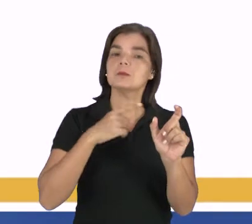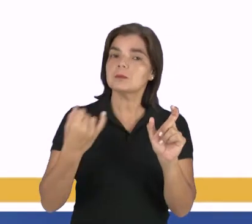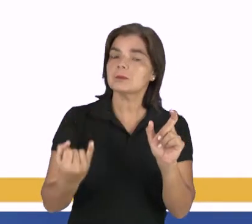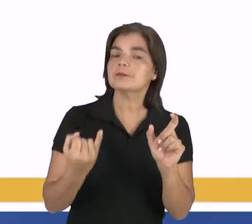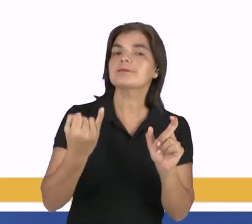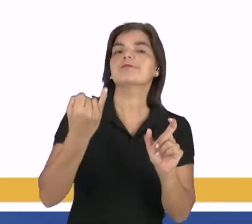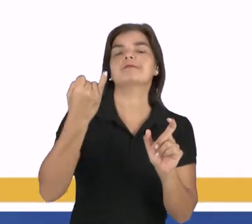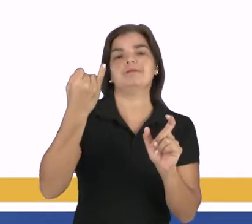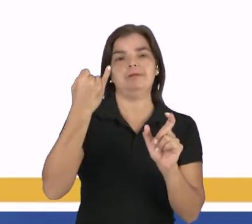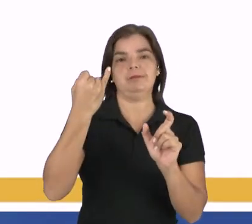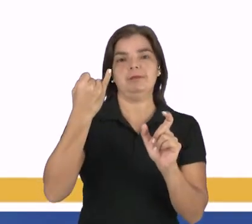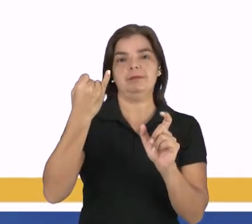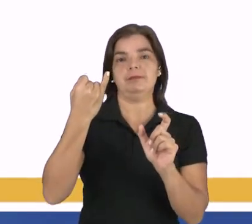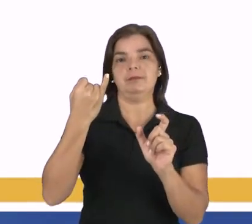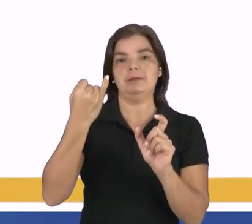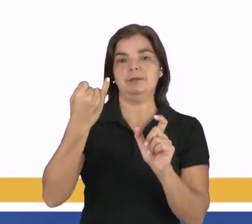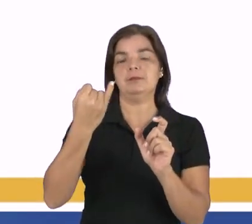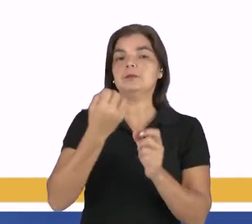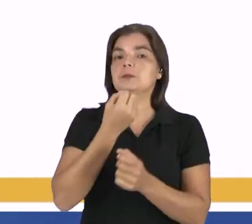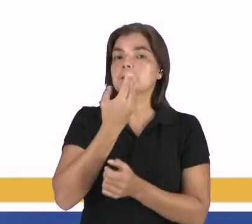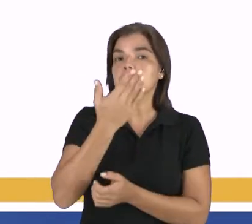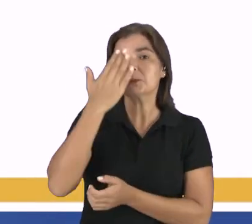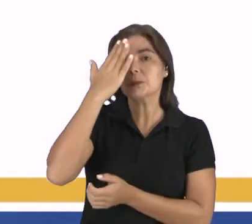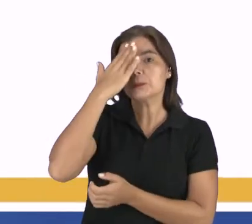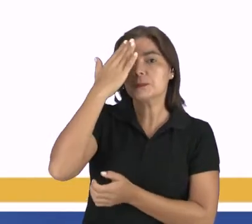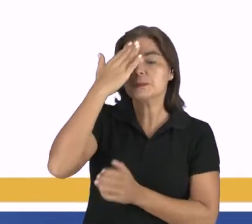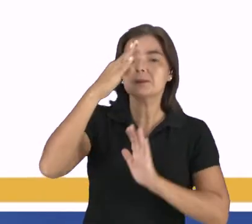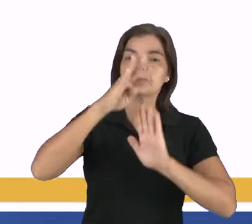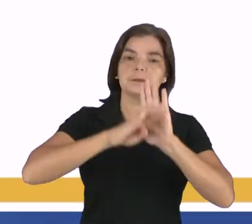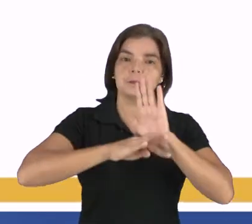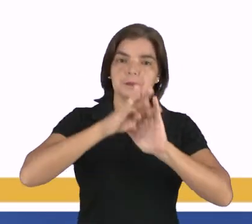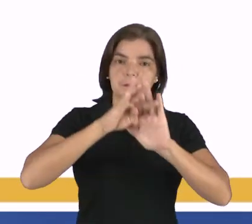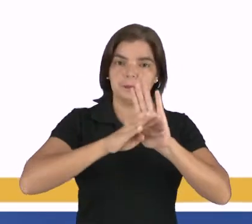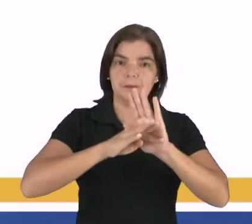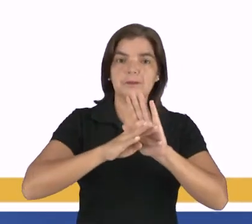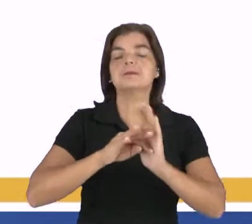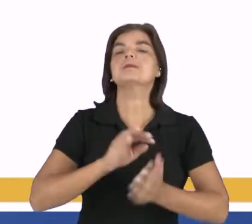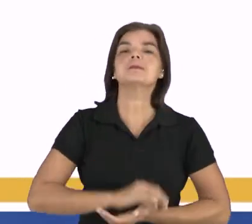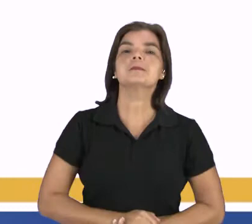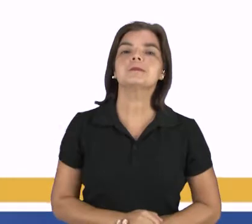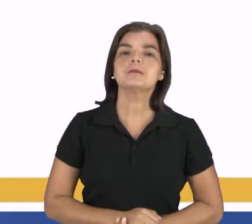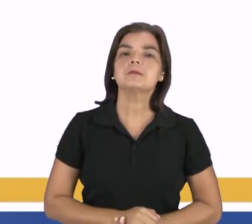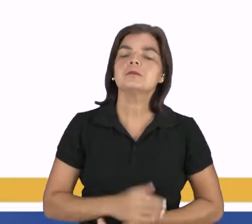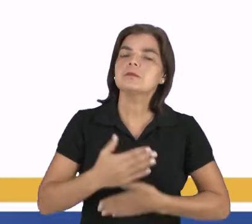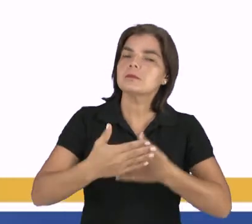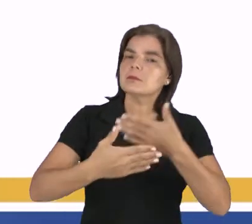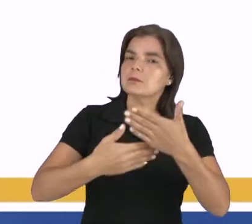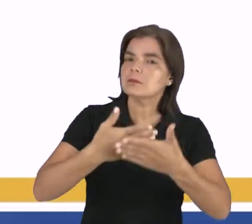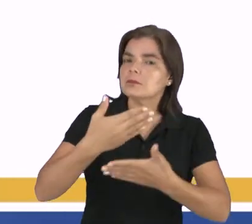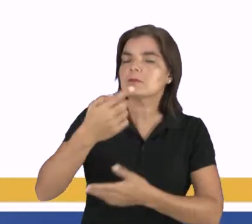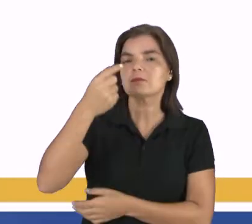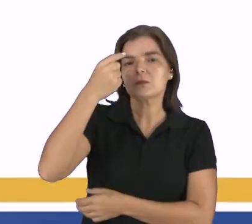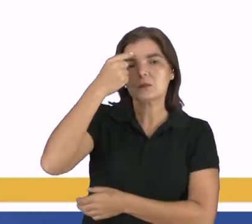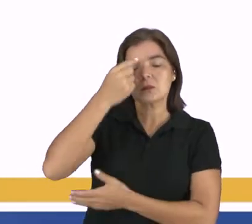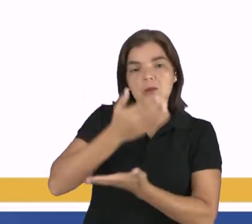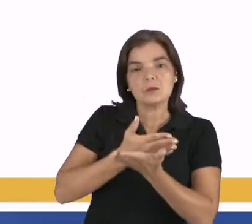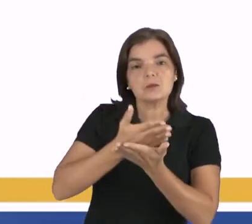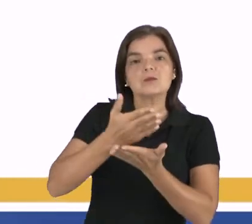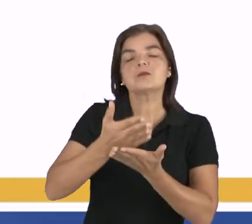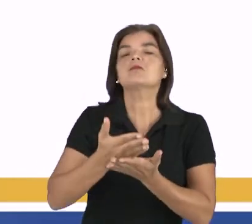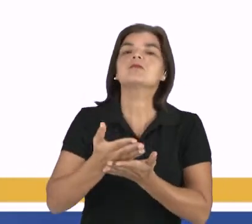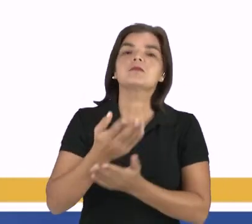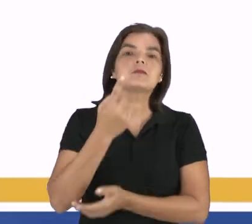são extremamente importantes para o bom entendimento de um texto, tá? Então, a partir desse pensamento